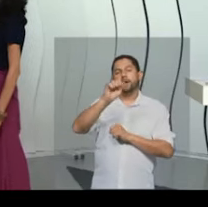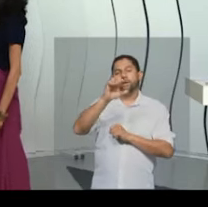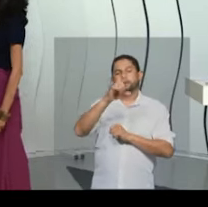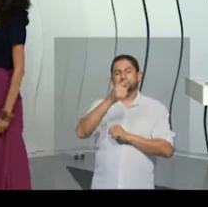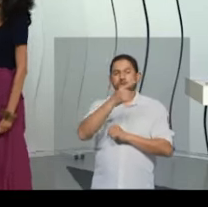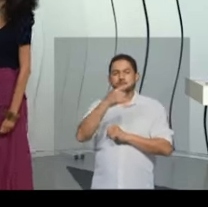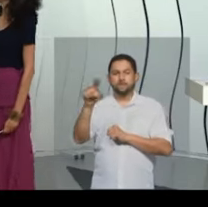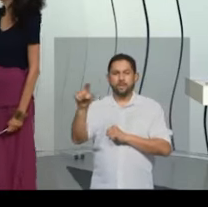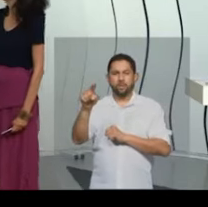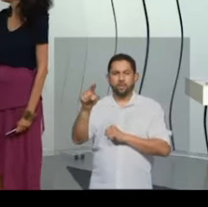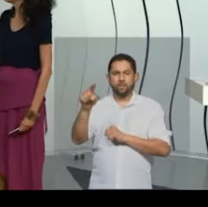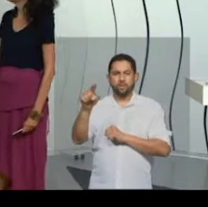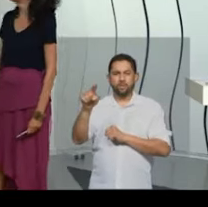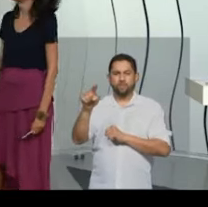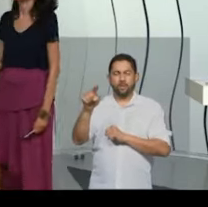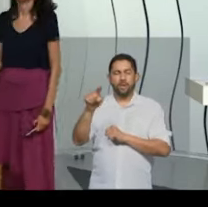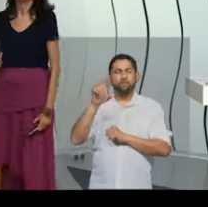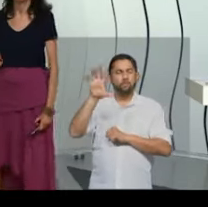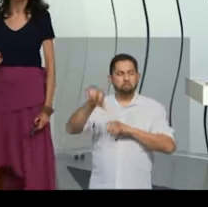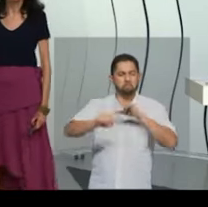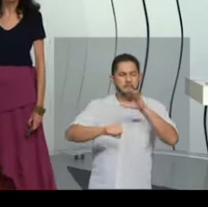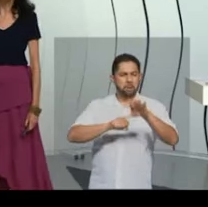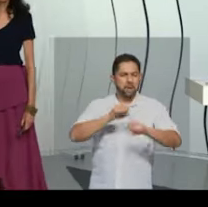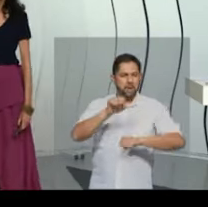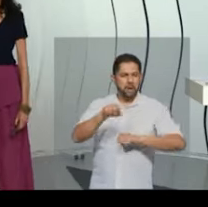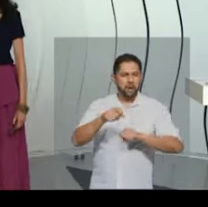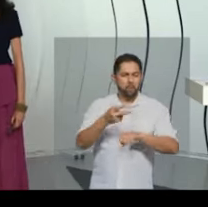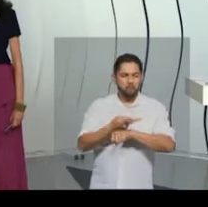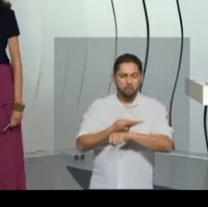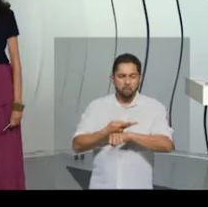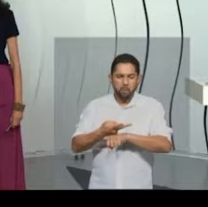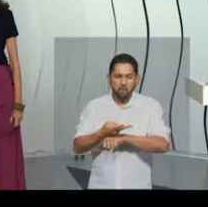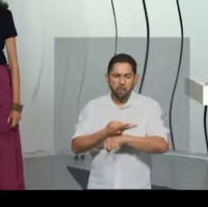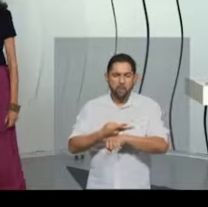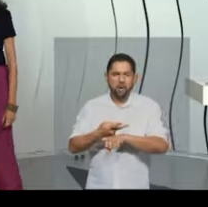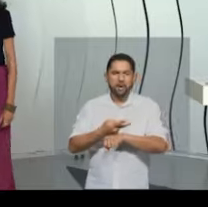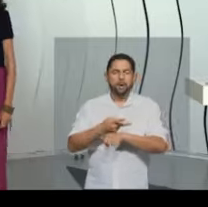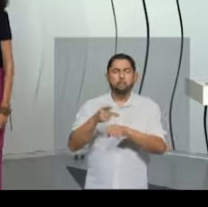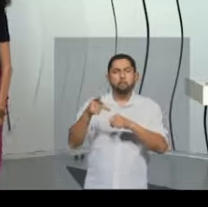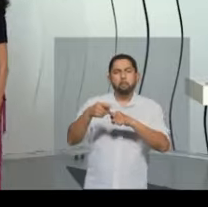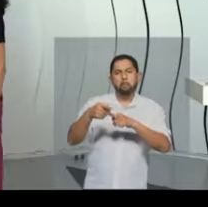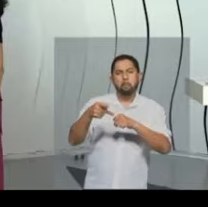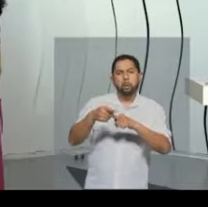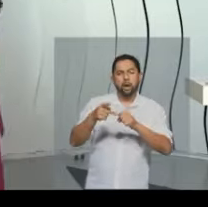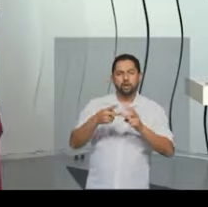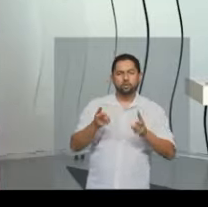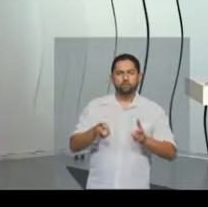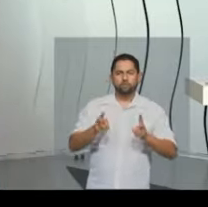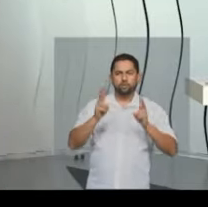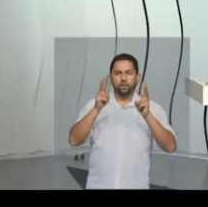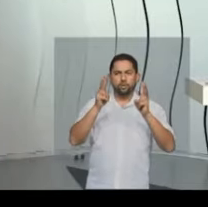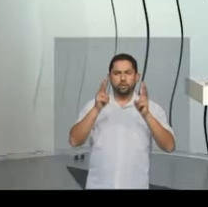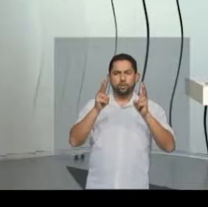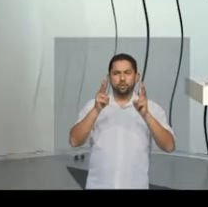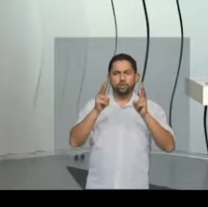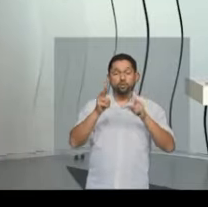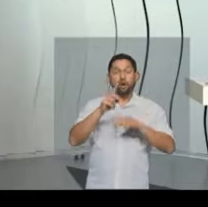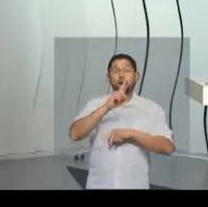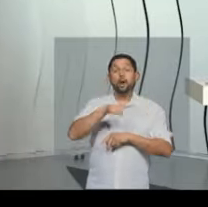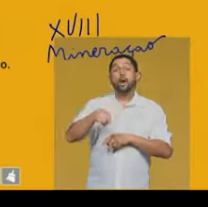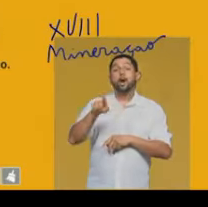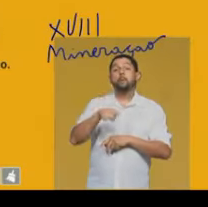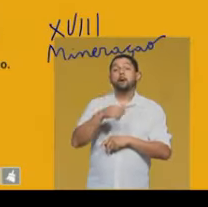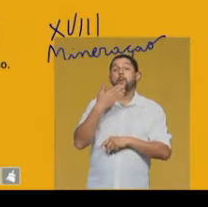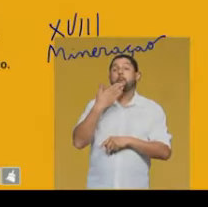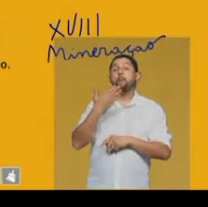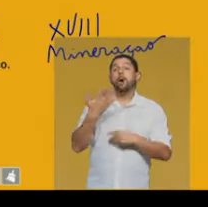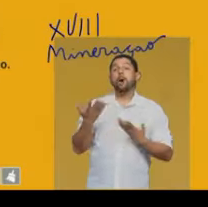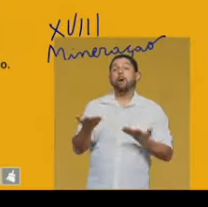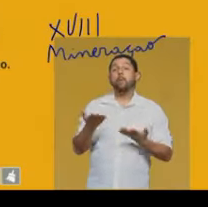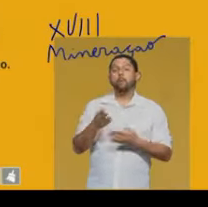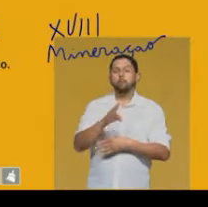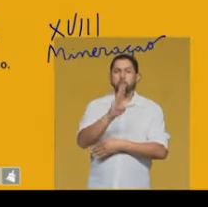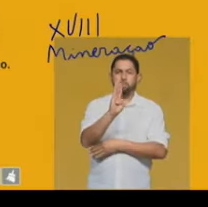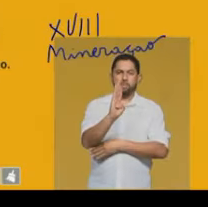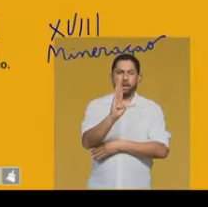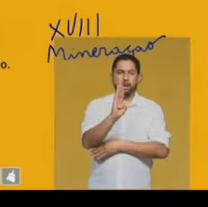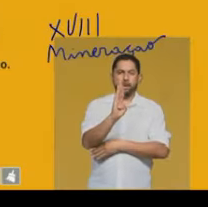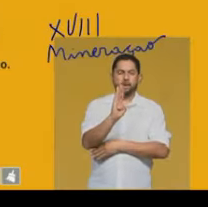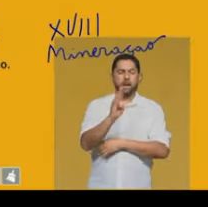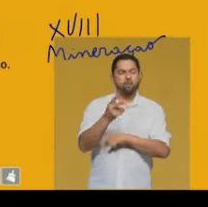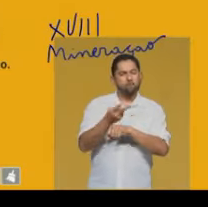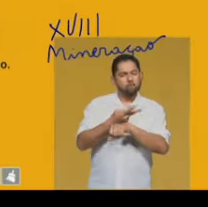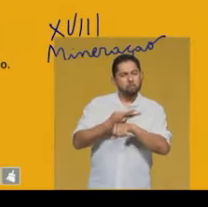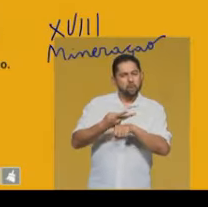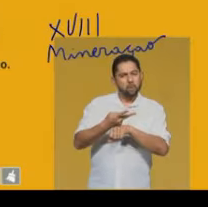foi o século da mineração, qual letra que você vai marcar como correta? Letra B, extração de